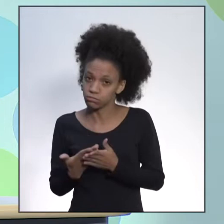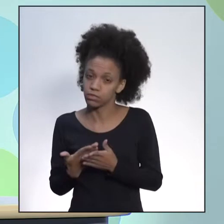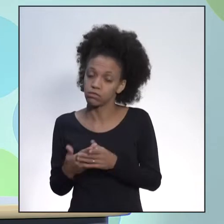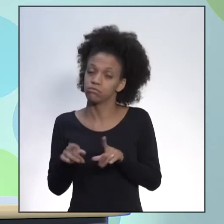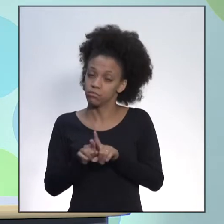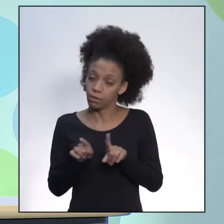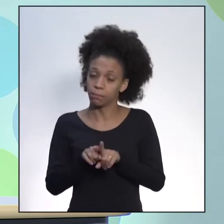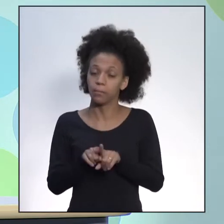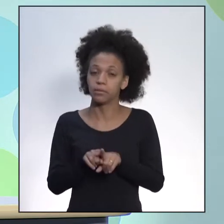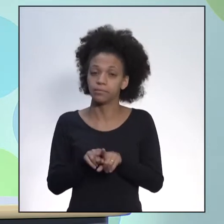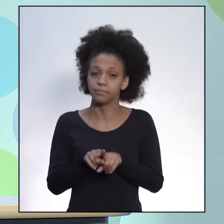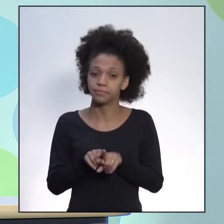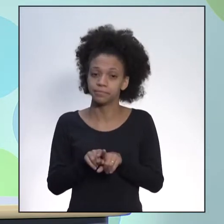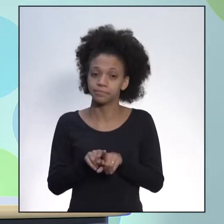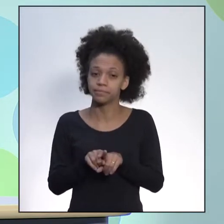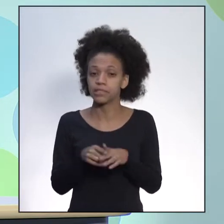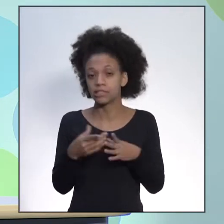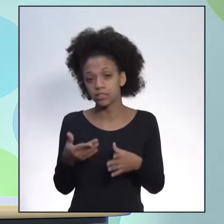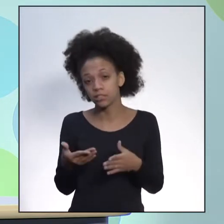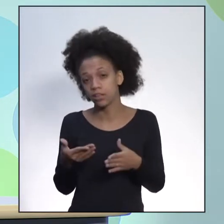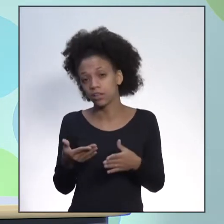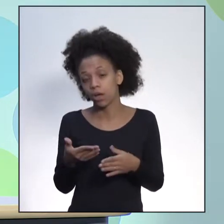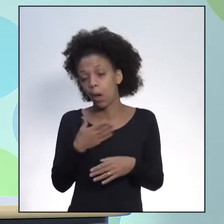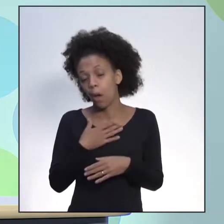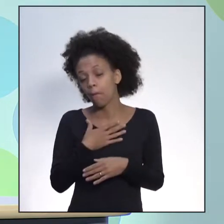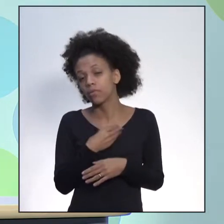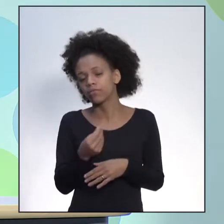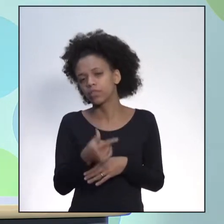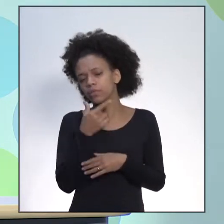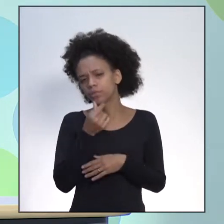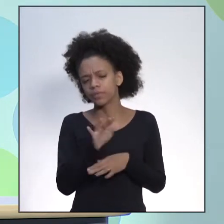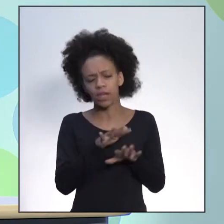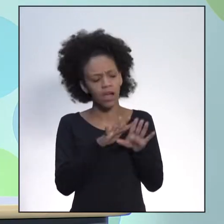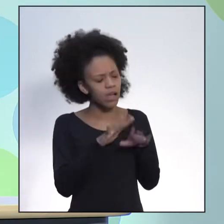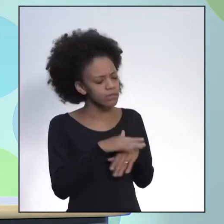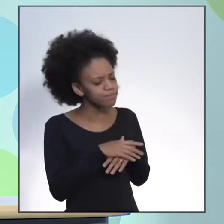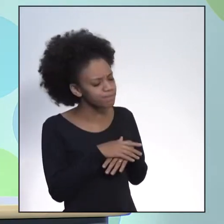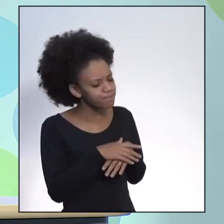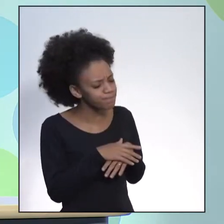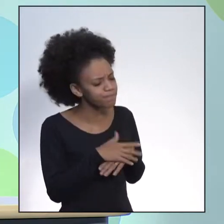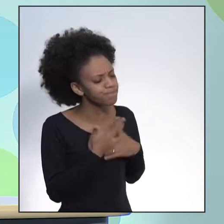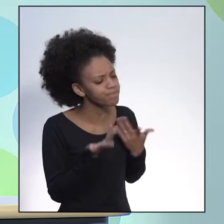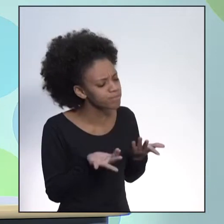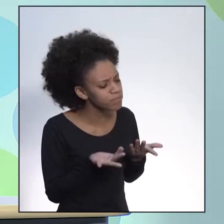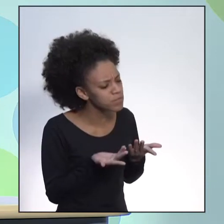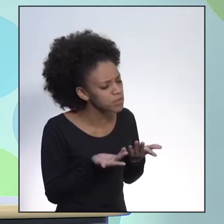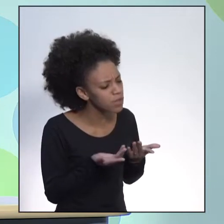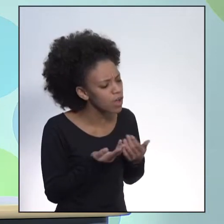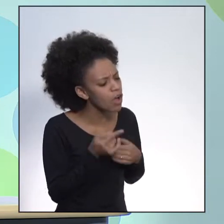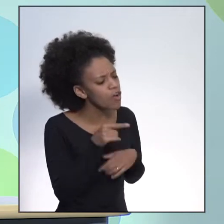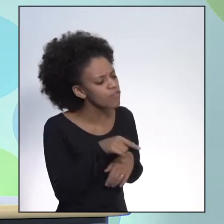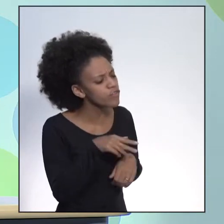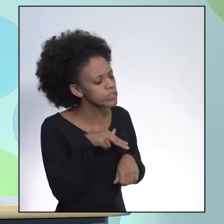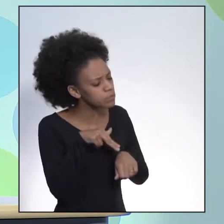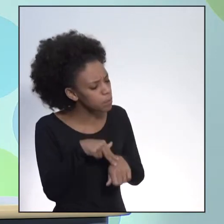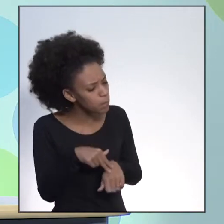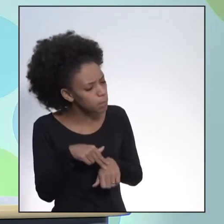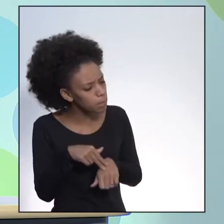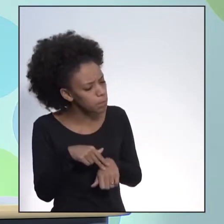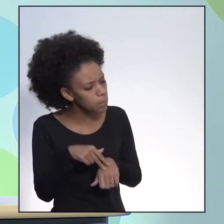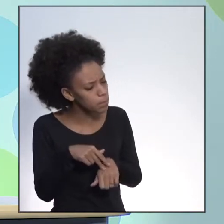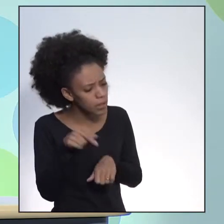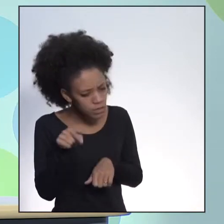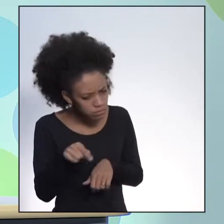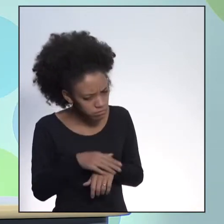filha também, e assim o meu filho, eu até às vezes eu pergunto assim, olha, qual é a postura que você está tendo?